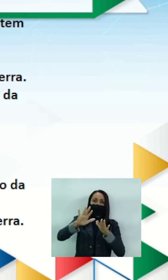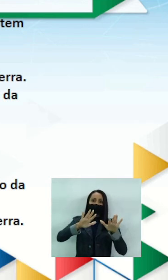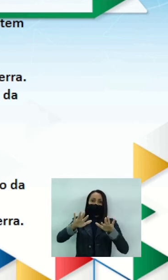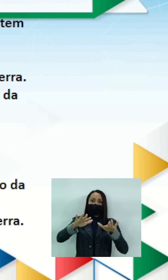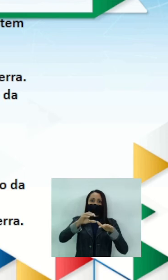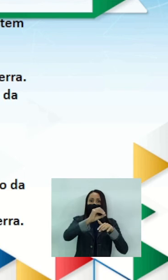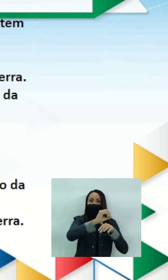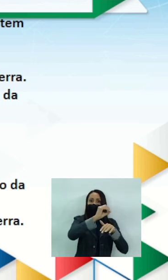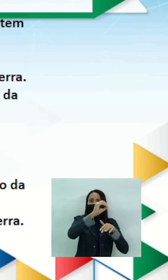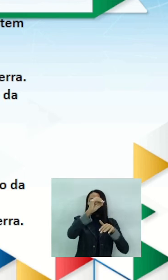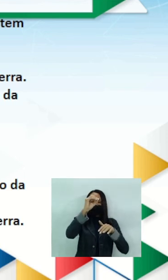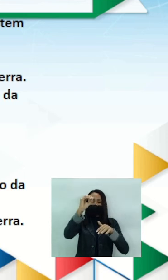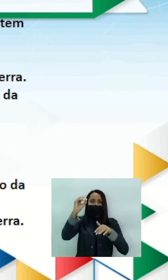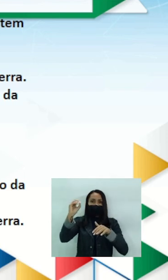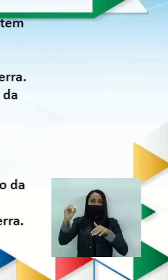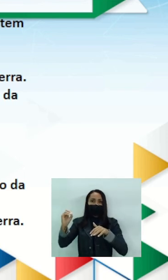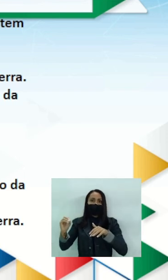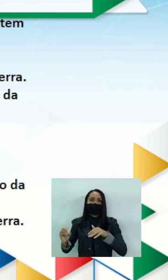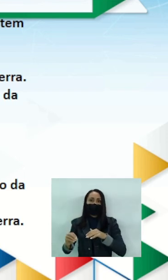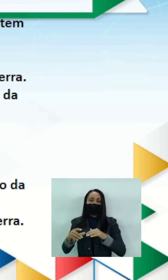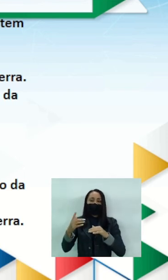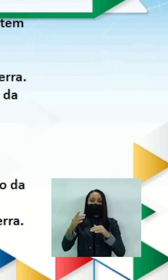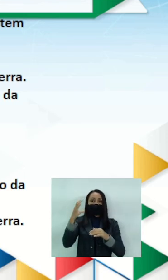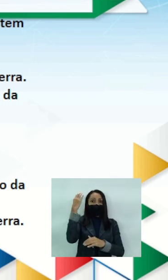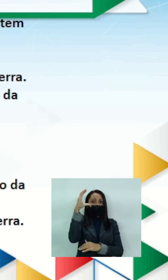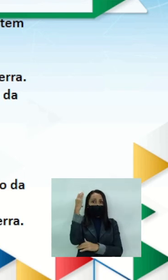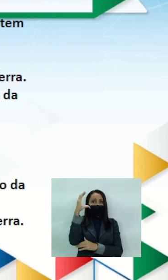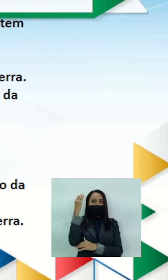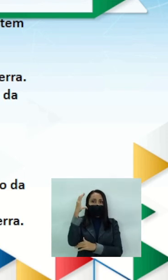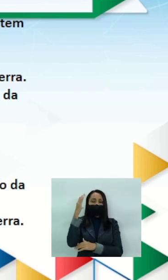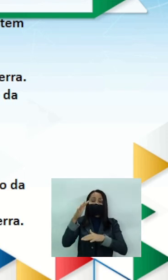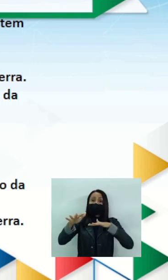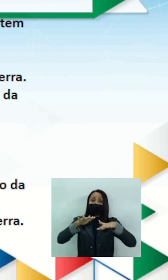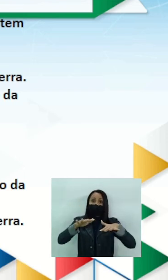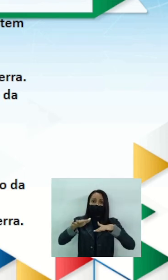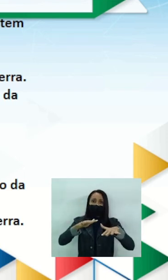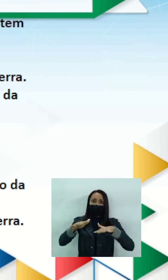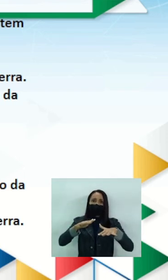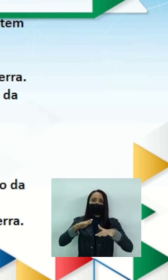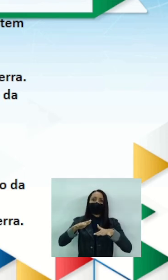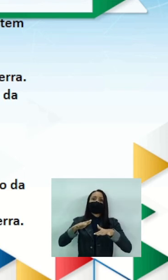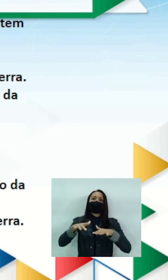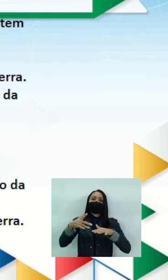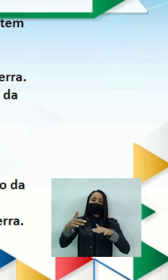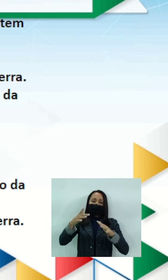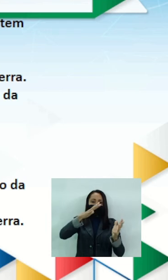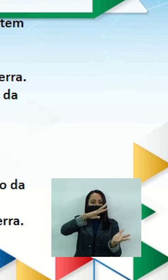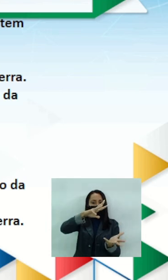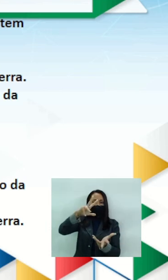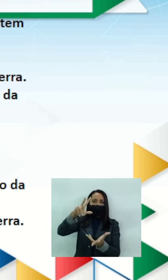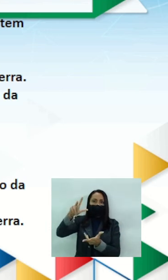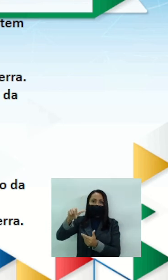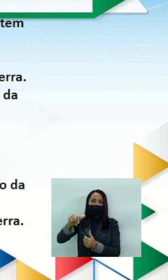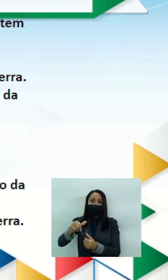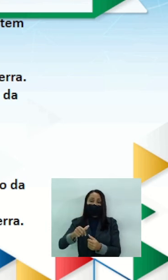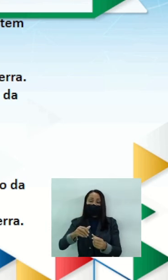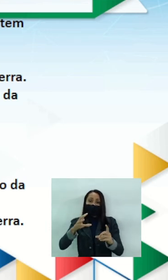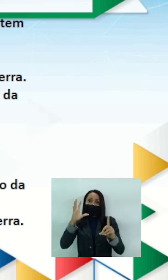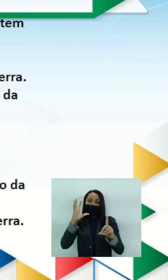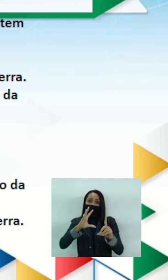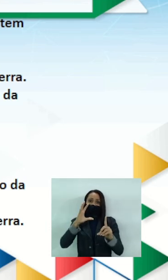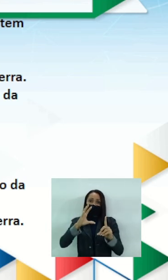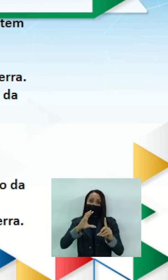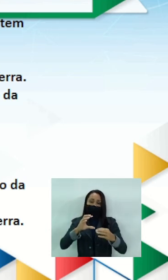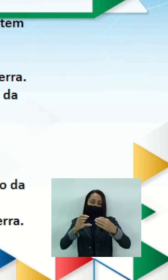Terra, na distribuição das zonas climáticas e no movimento de translação da Terra, na influência de